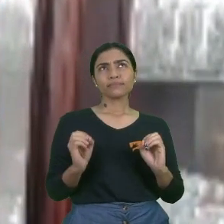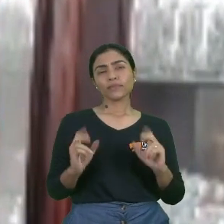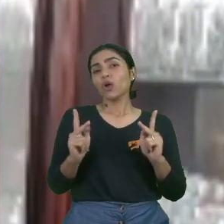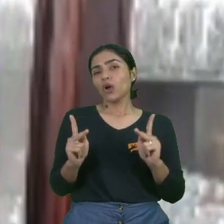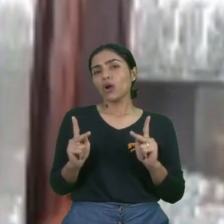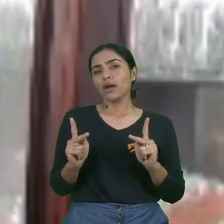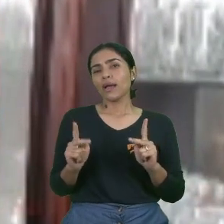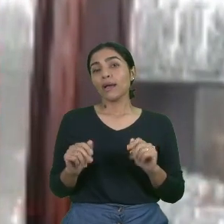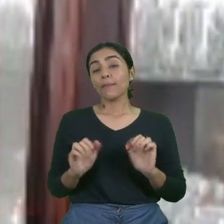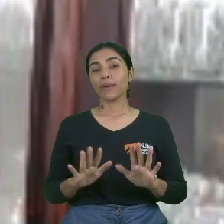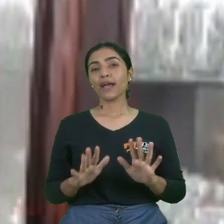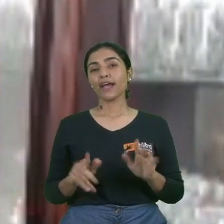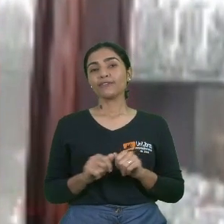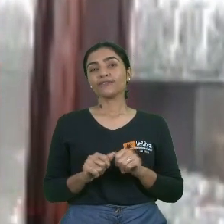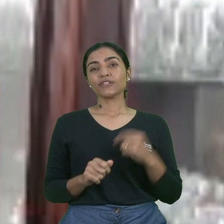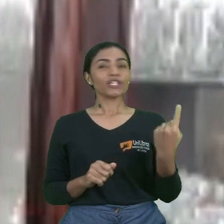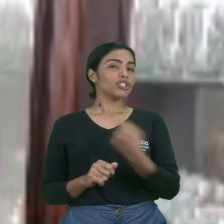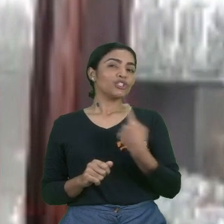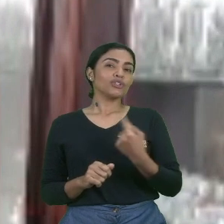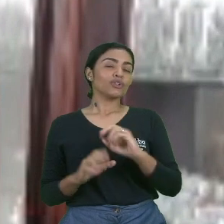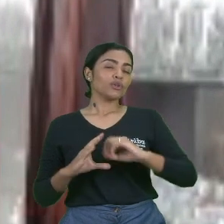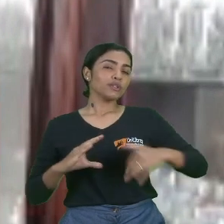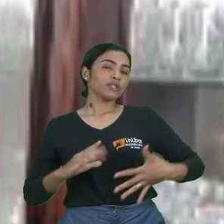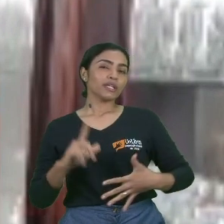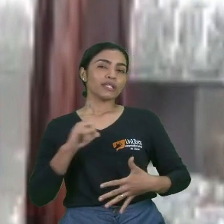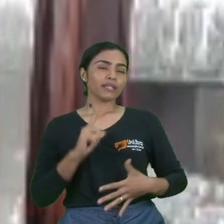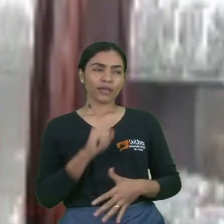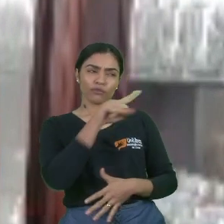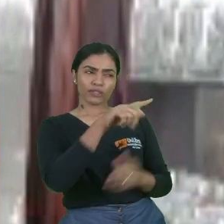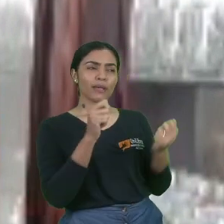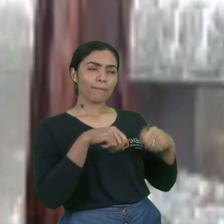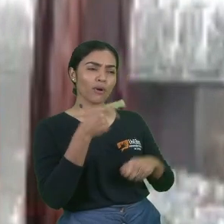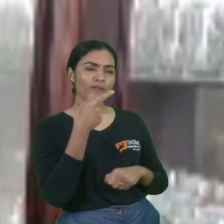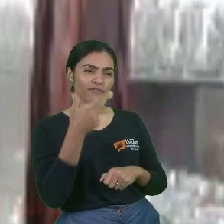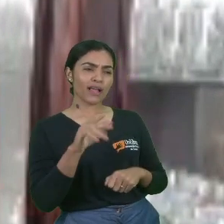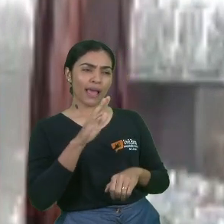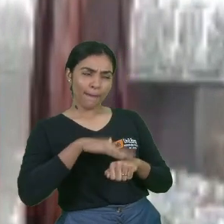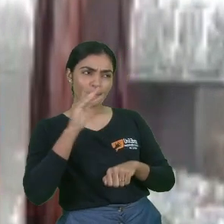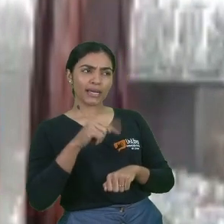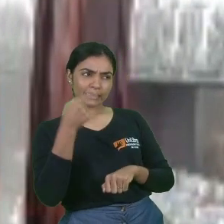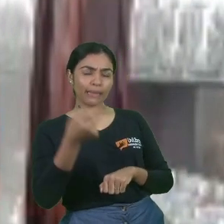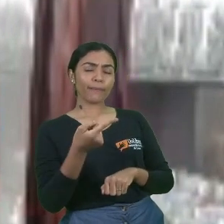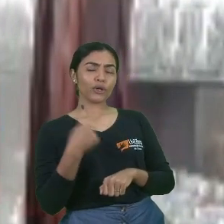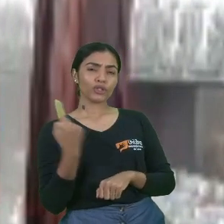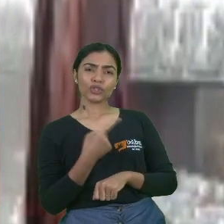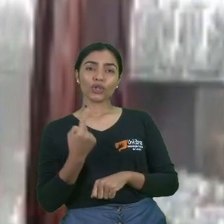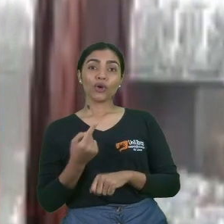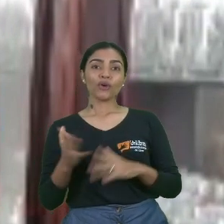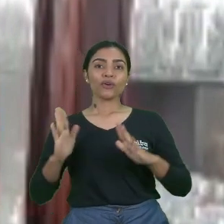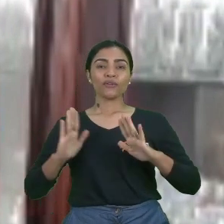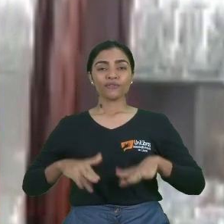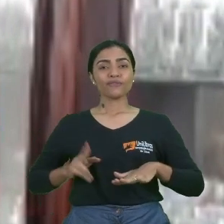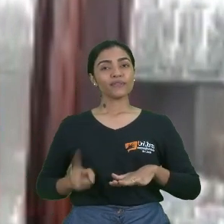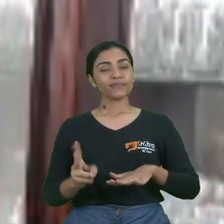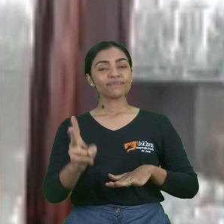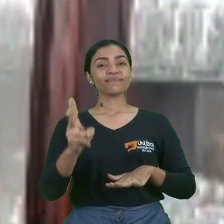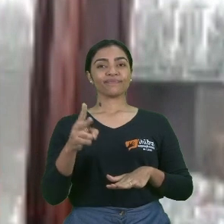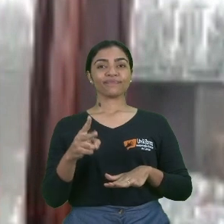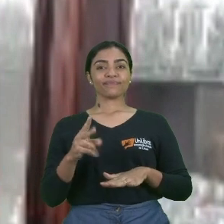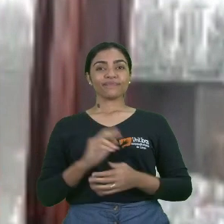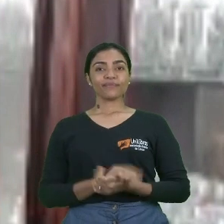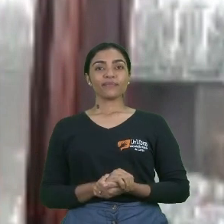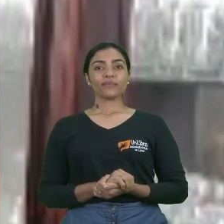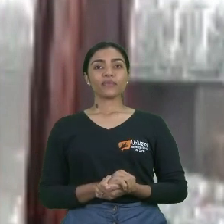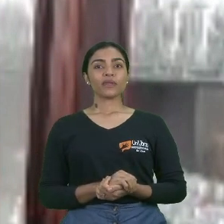e que não pode um jeito aí você vai falar um pouco mais sobre isso gente permanência identificar agora Estevão aparecendo